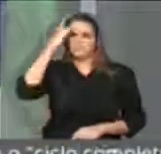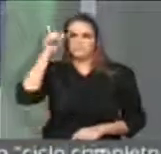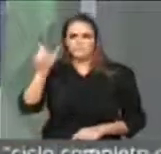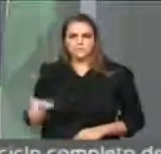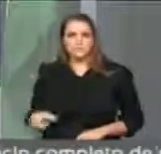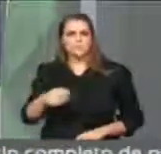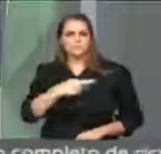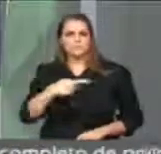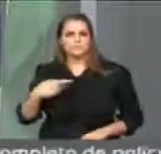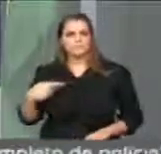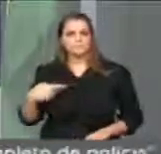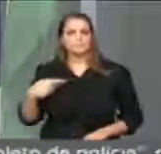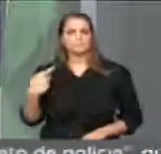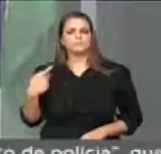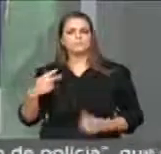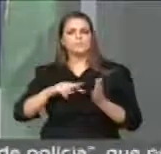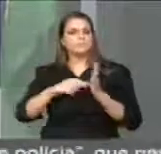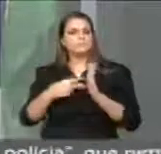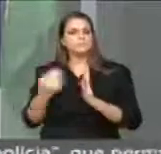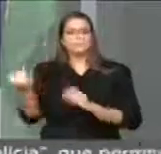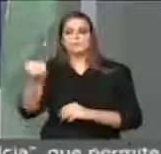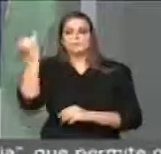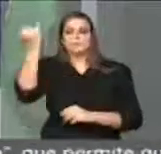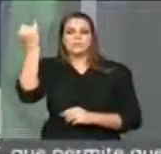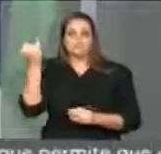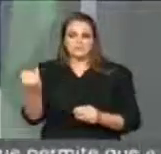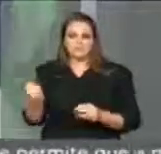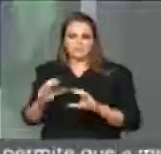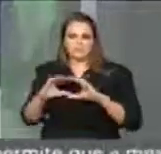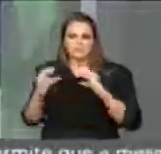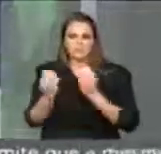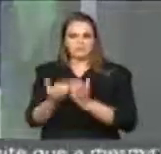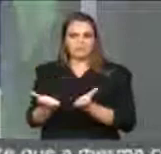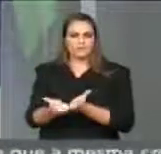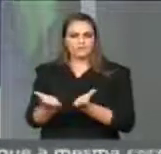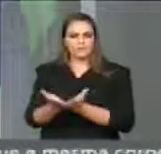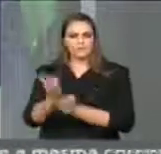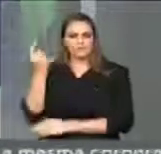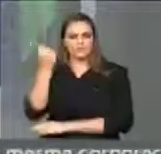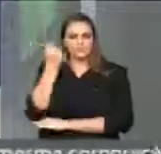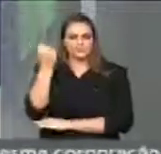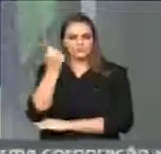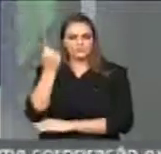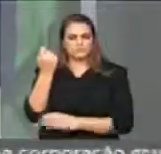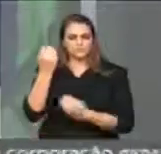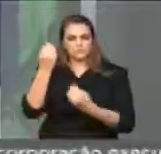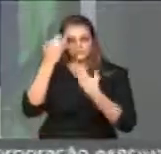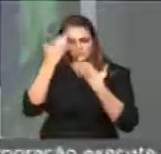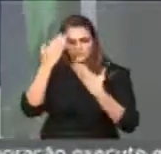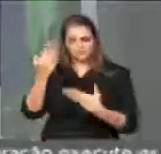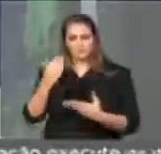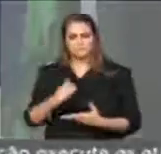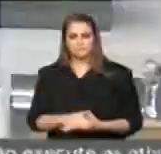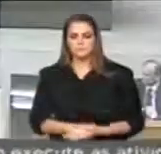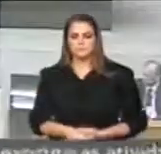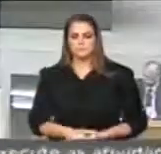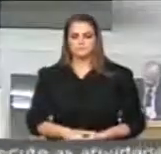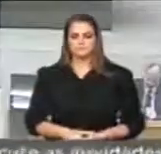a comunidade evangélica do estado do Rio Grande do Sul. Seria isso, senhor presidente, senhores deputados. Obrigado.